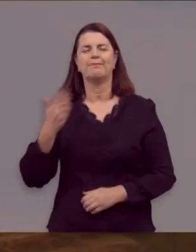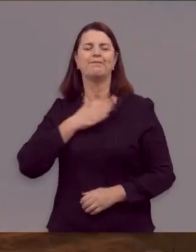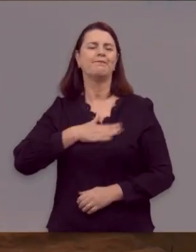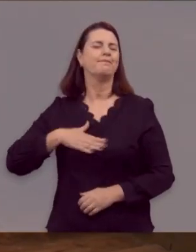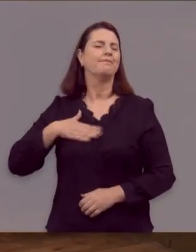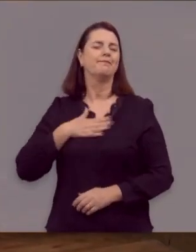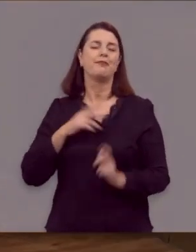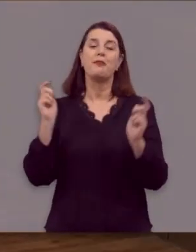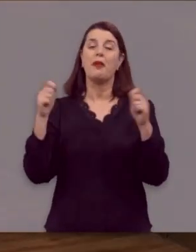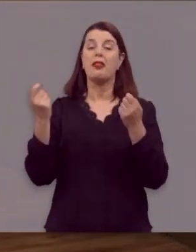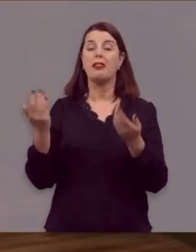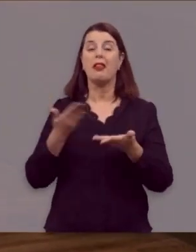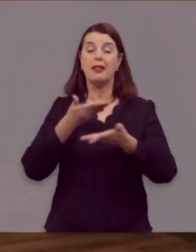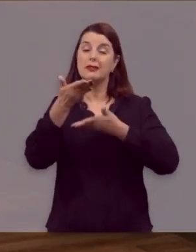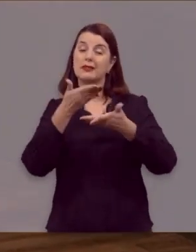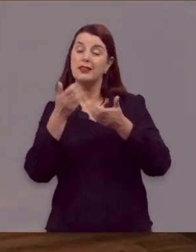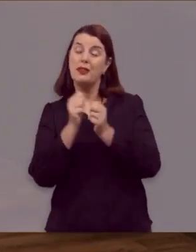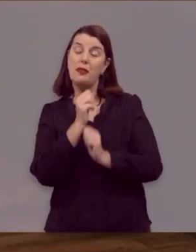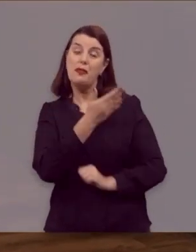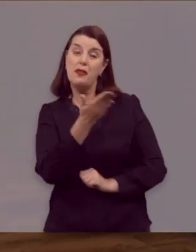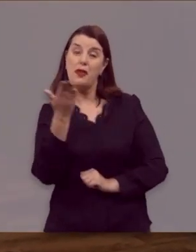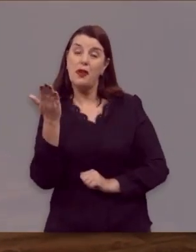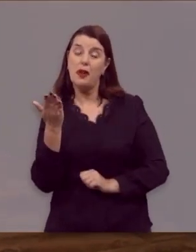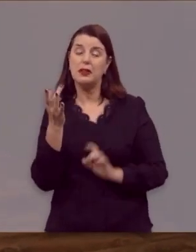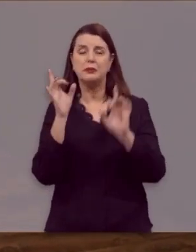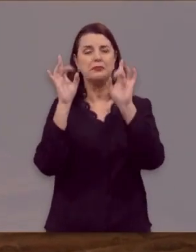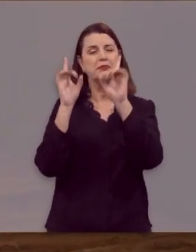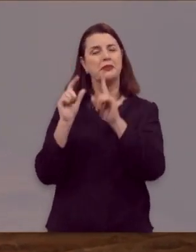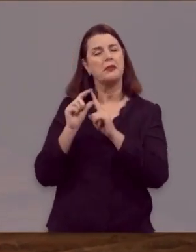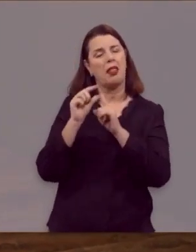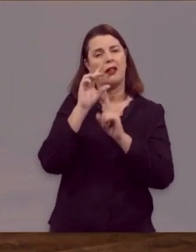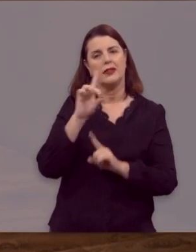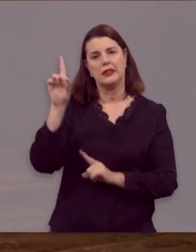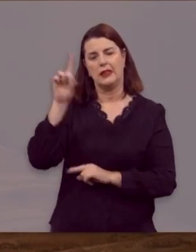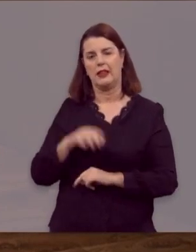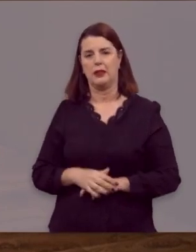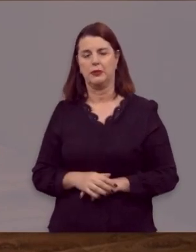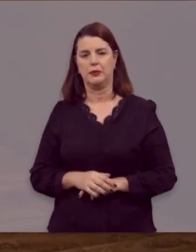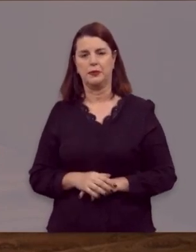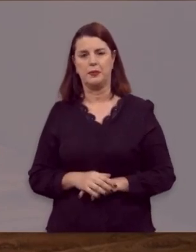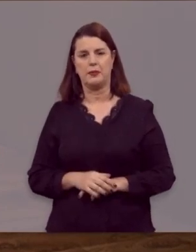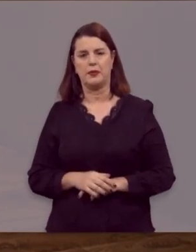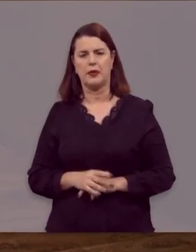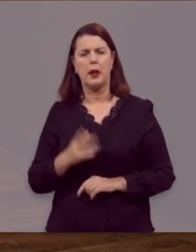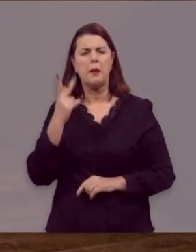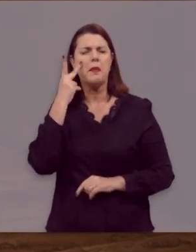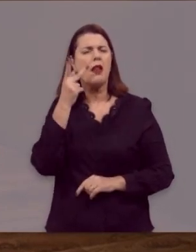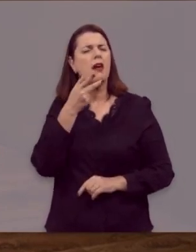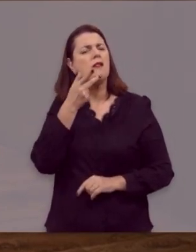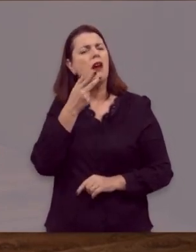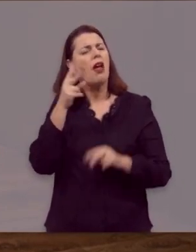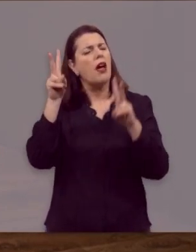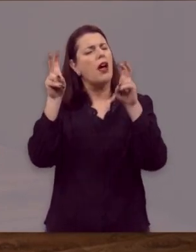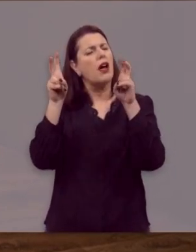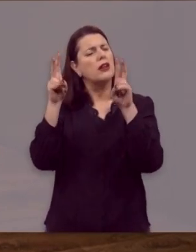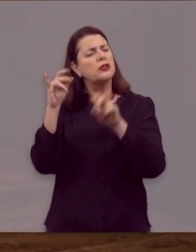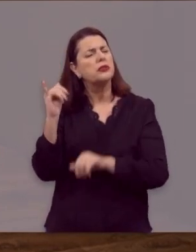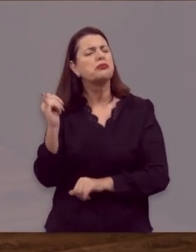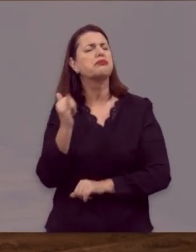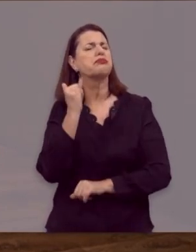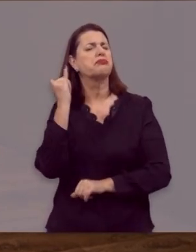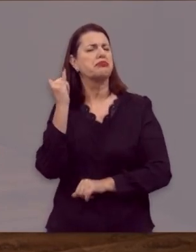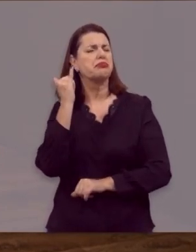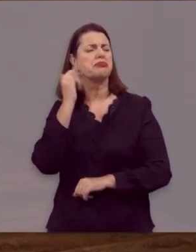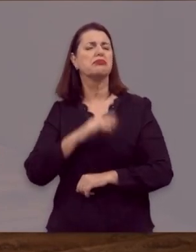Que privilégio poder compartilhar com você a preciosa palavra de Deus para tratar de um tema da